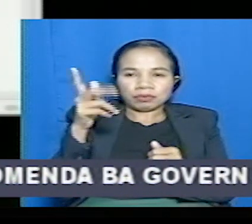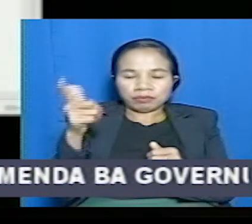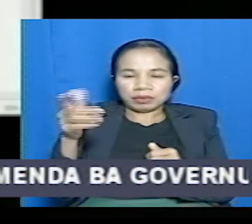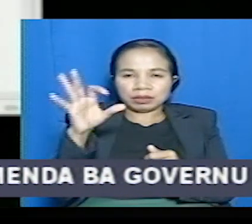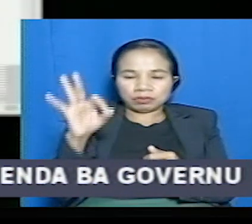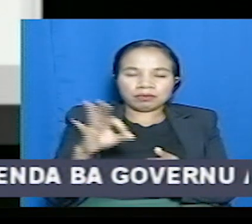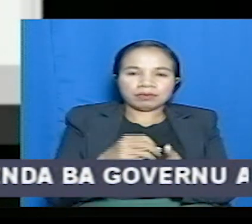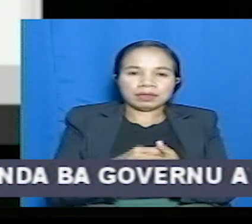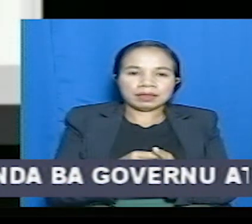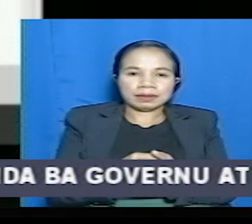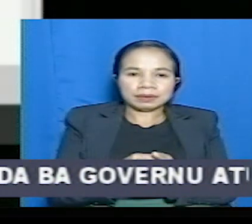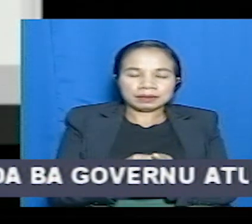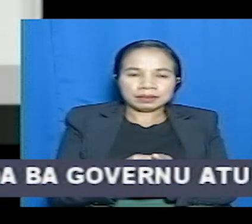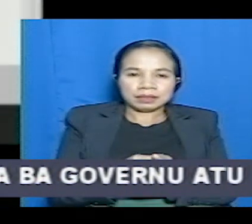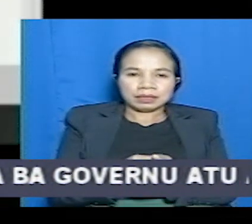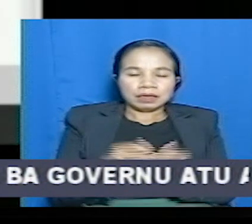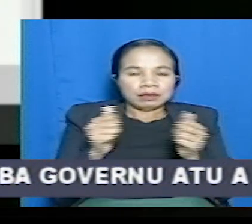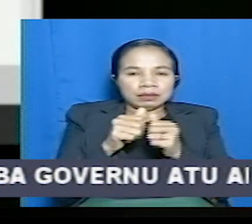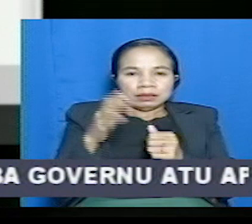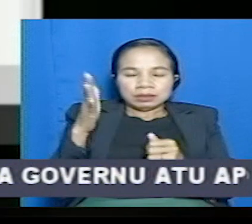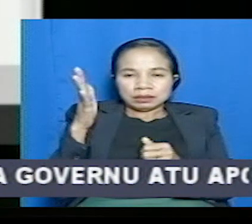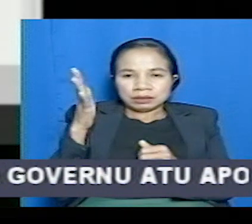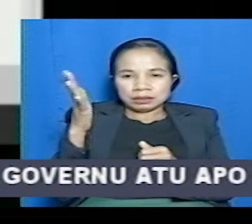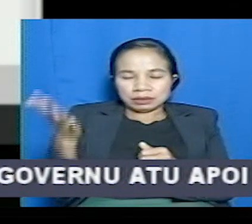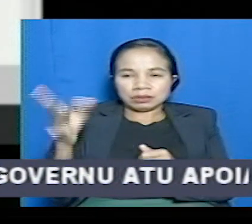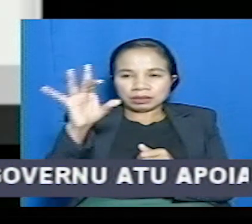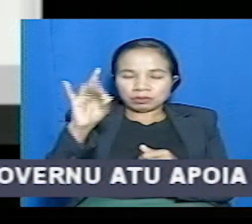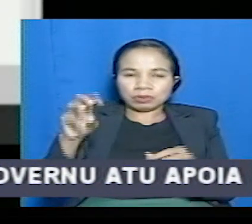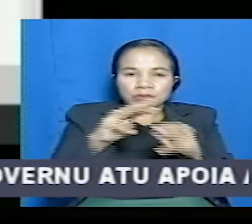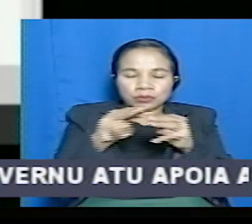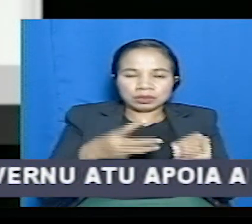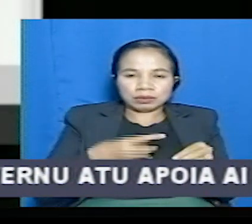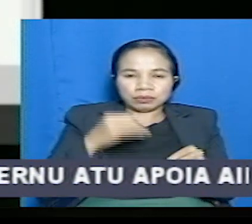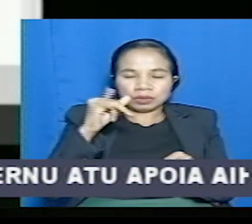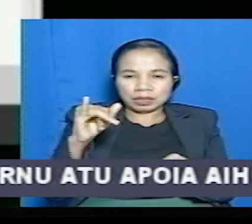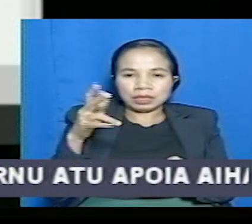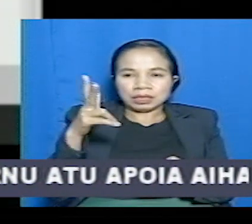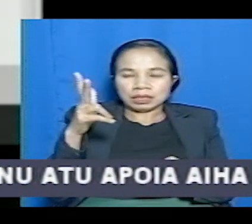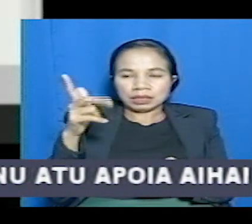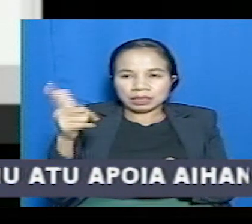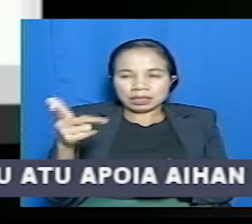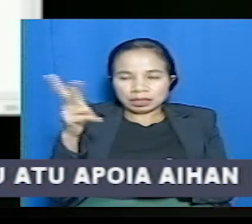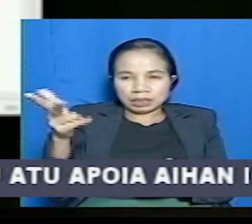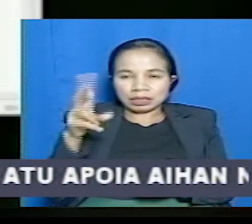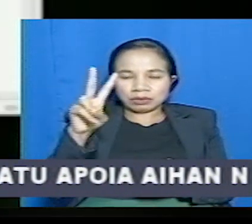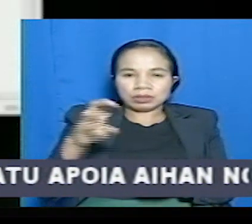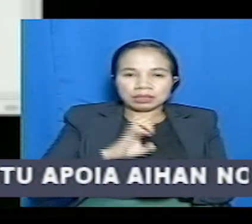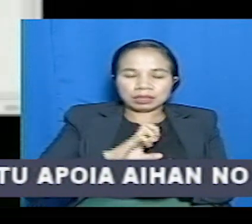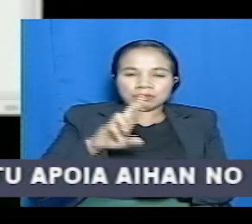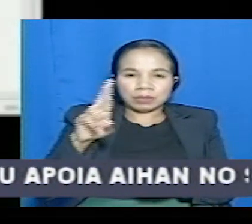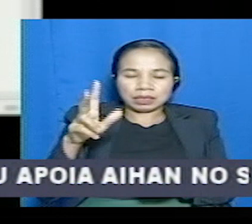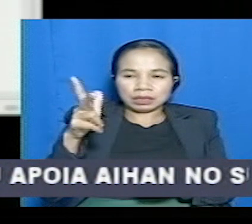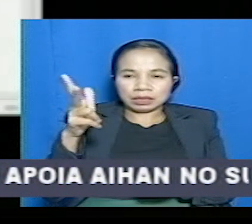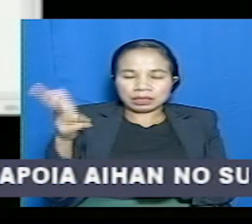Rússia 129 na 58 e município Dili, 32 e a Hermera, 34 e a